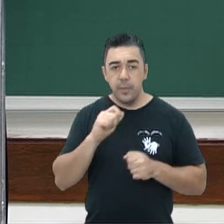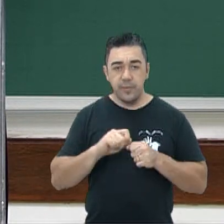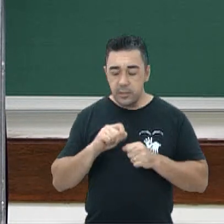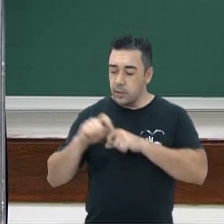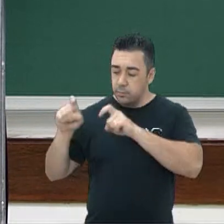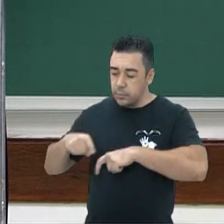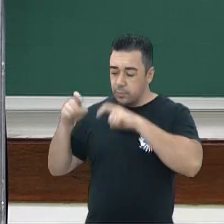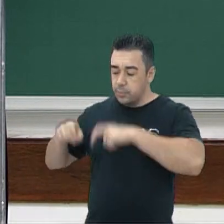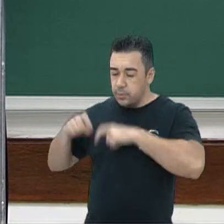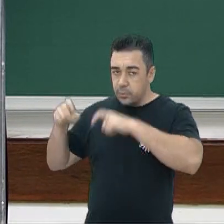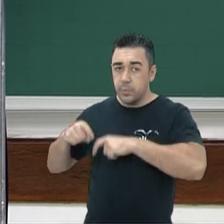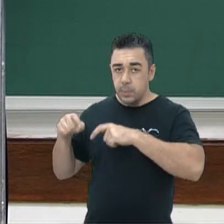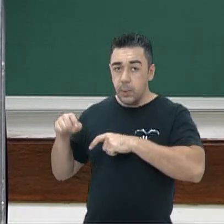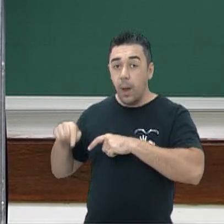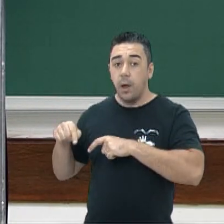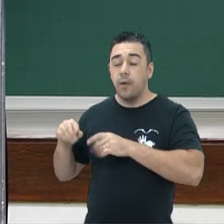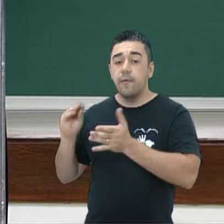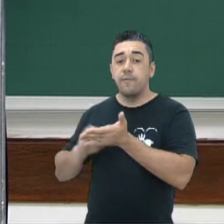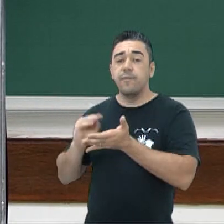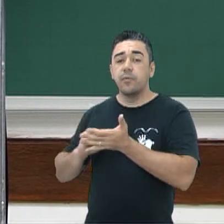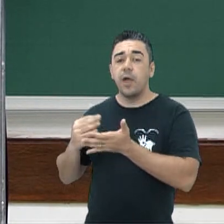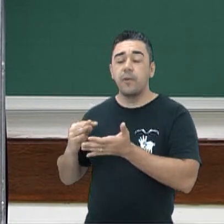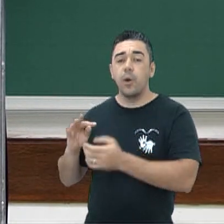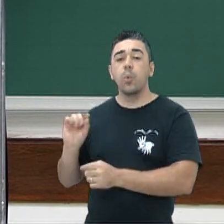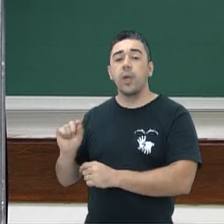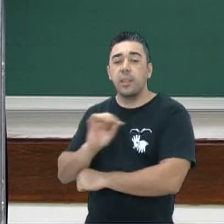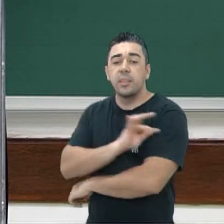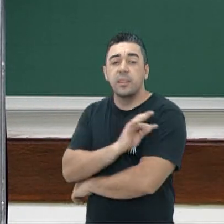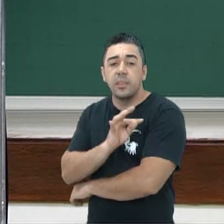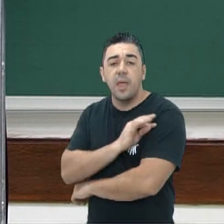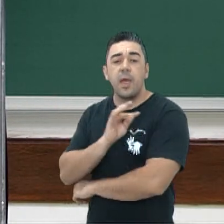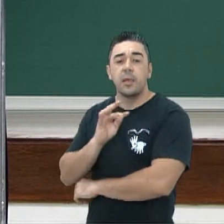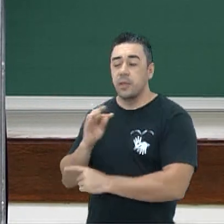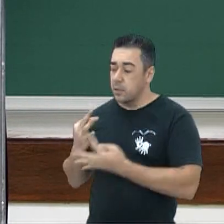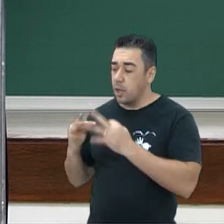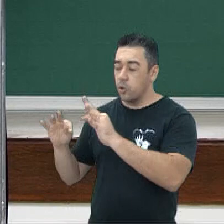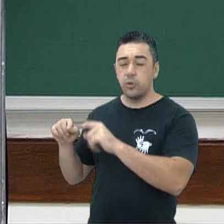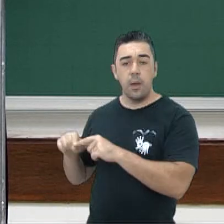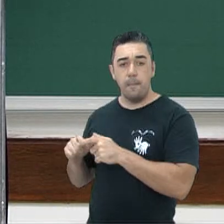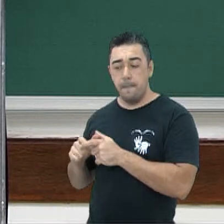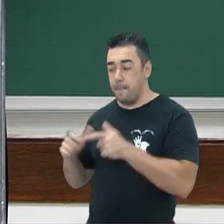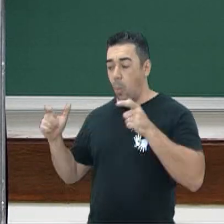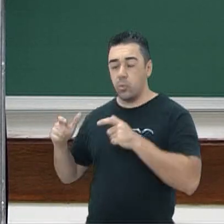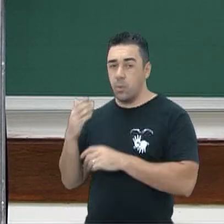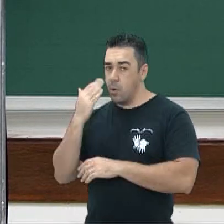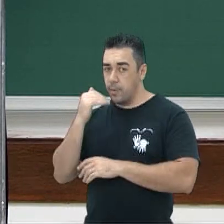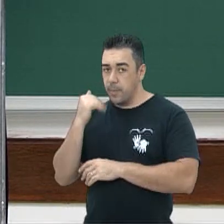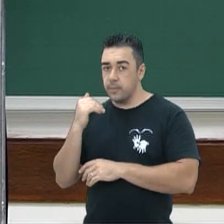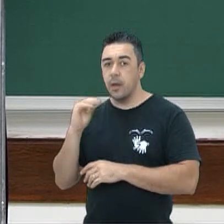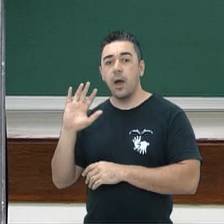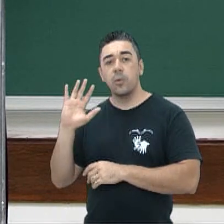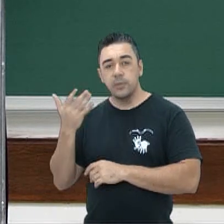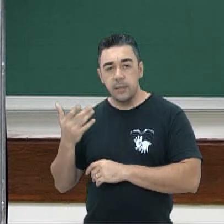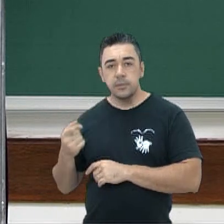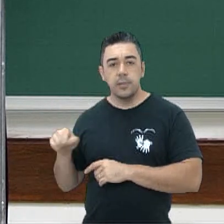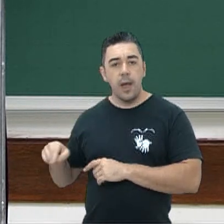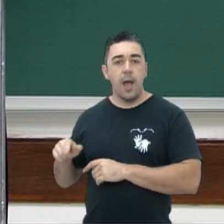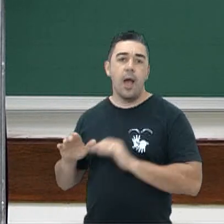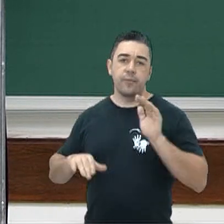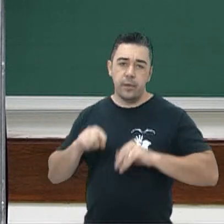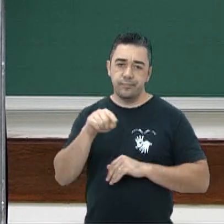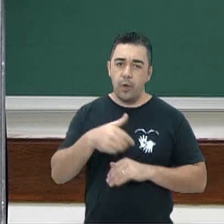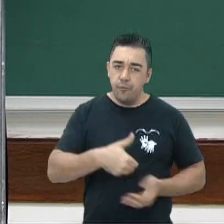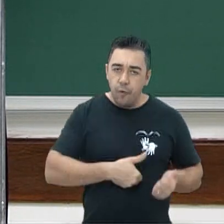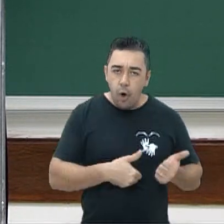produzisse, ele ainda não tinha técnicas tão avançadas que gerasse uma superprodução de alimento. Vai acabar causando o quê? A fome,